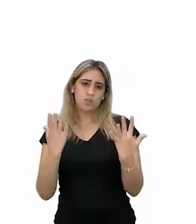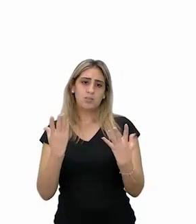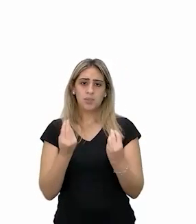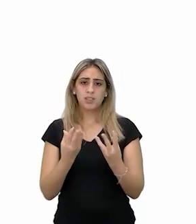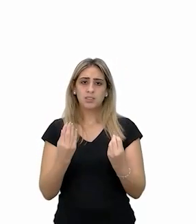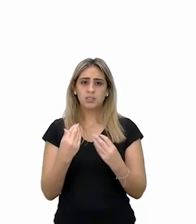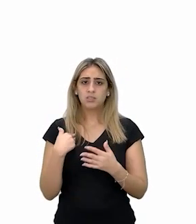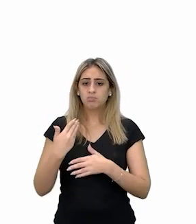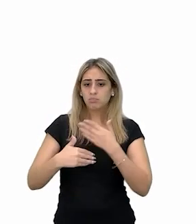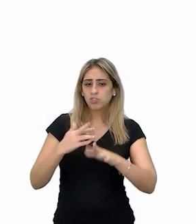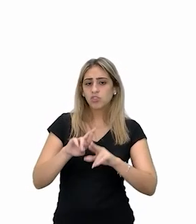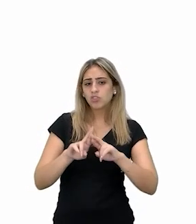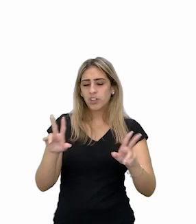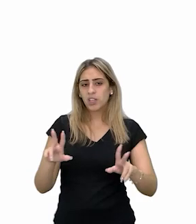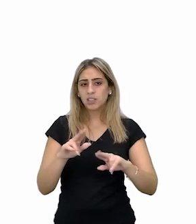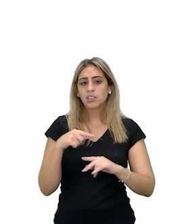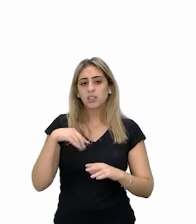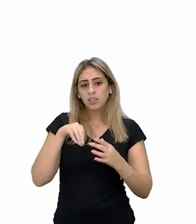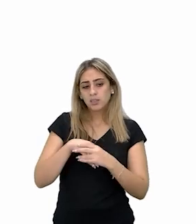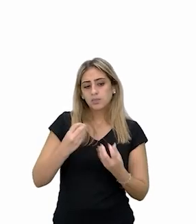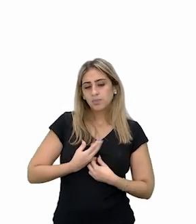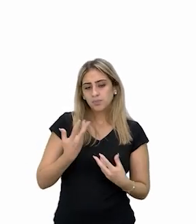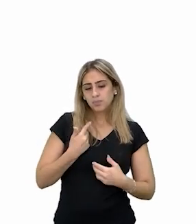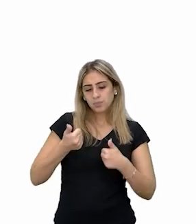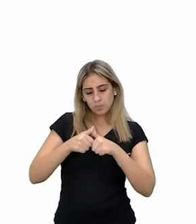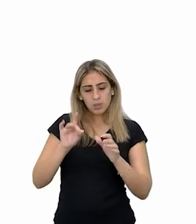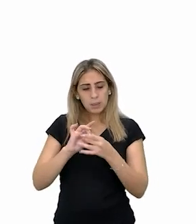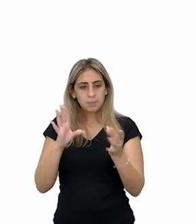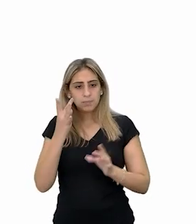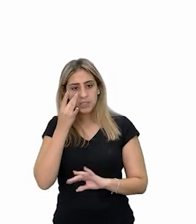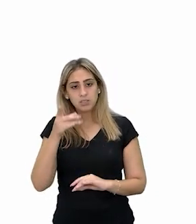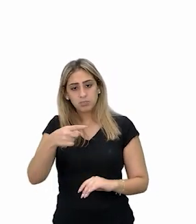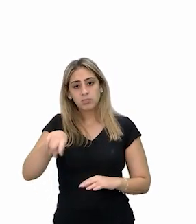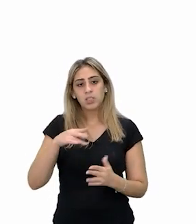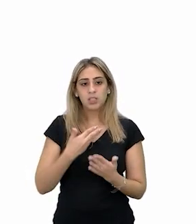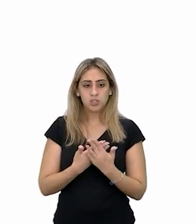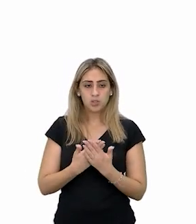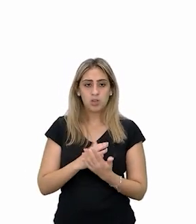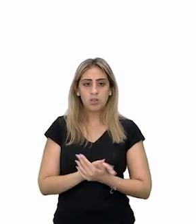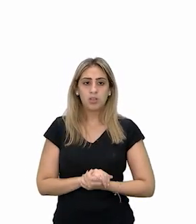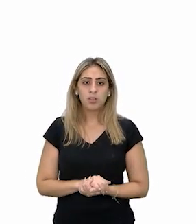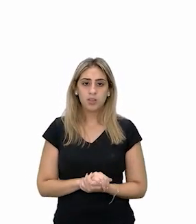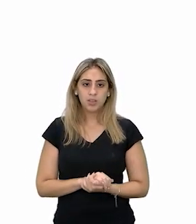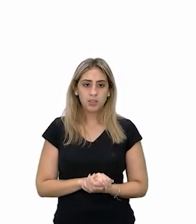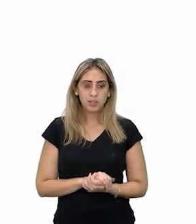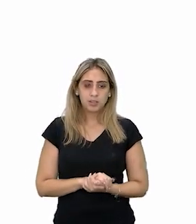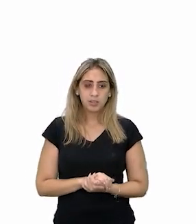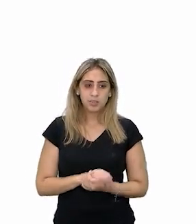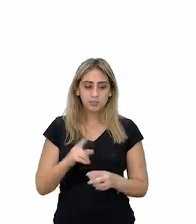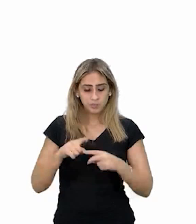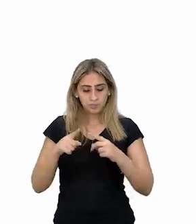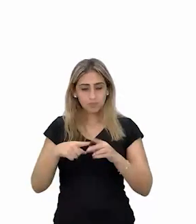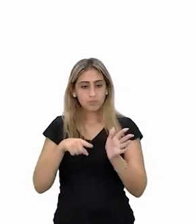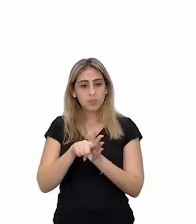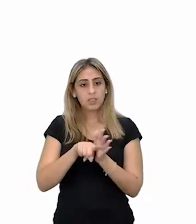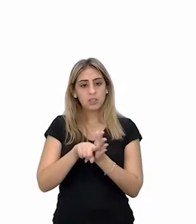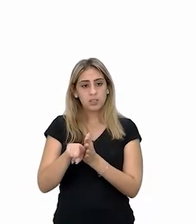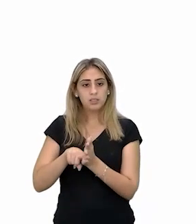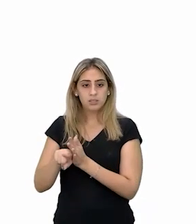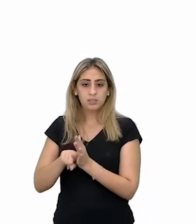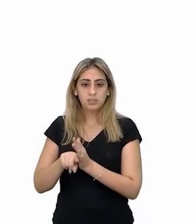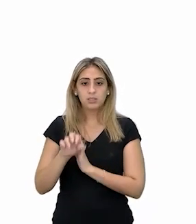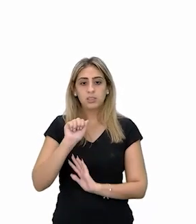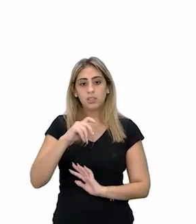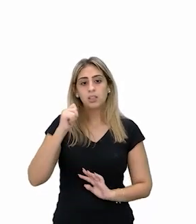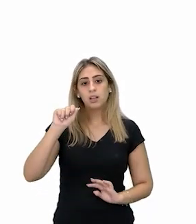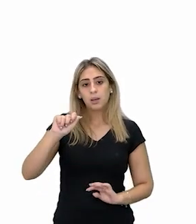bastante diferença nesses dados que vão estar ali presentes na plataforma São Paulo. E o terceiro ponto, explorar, né, as